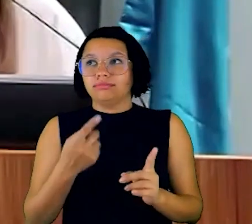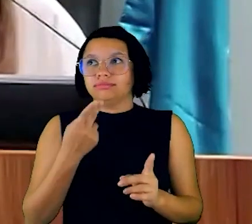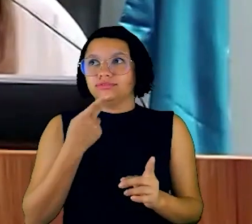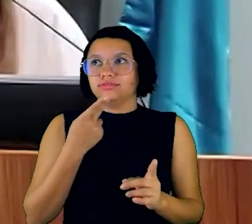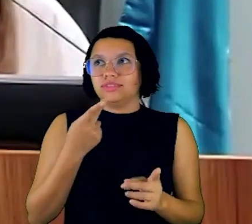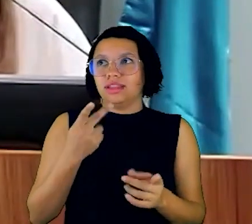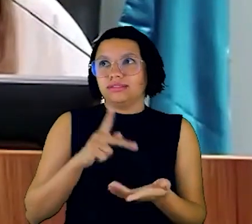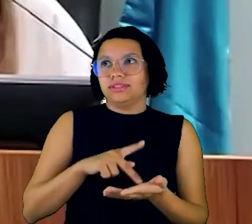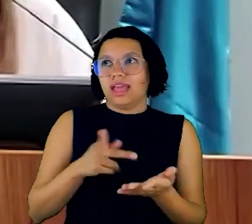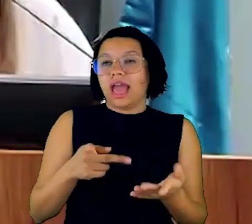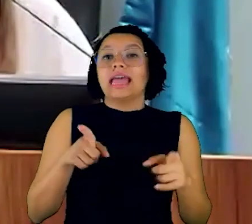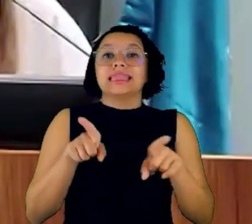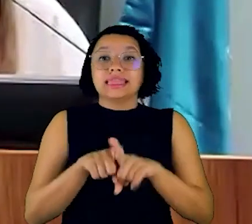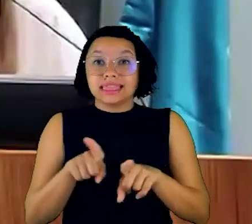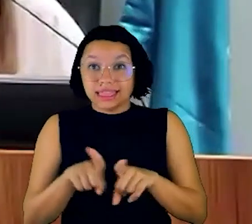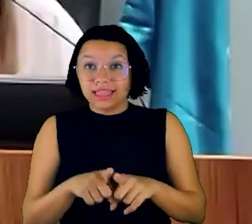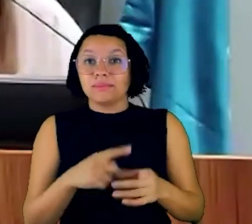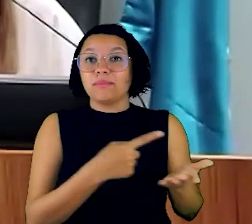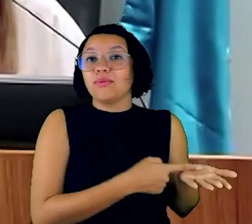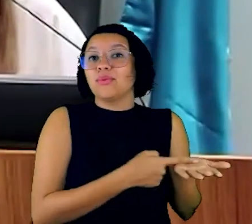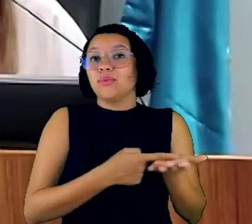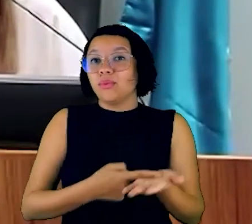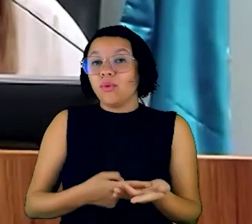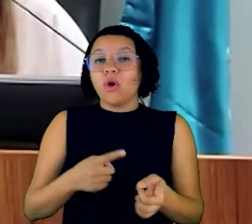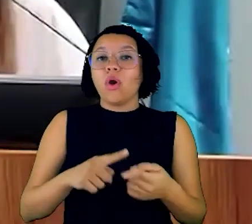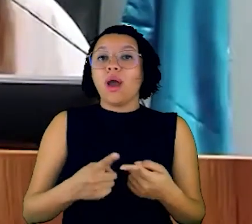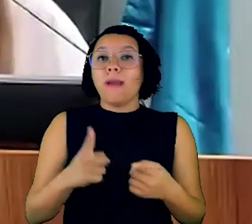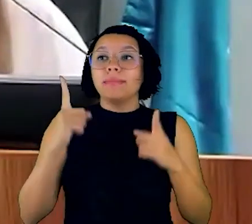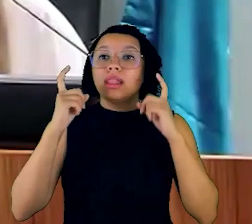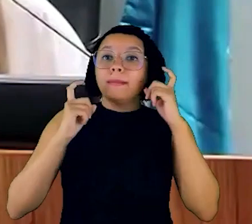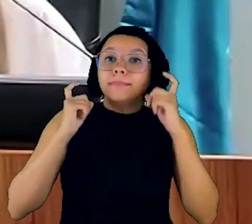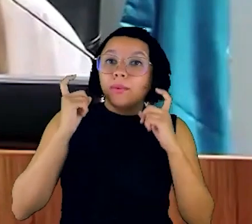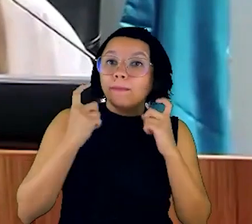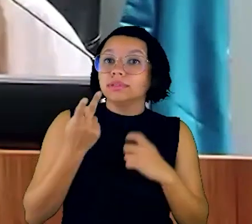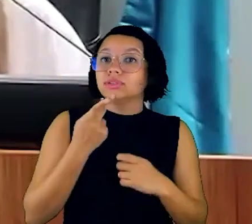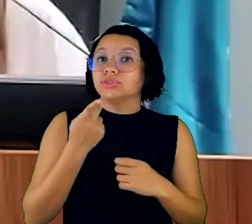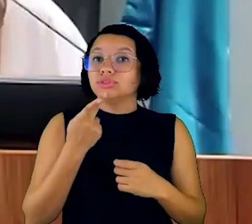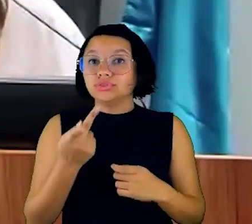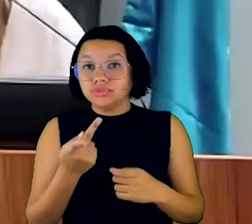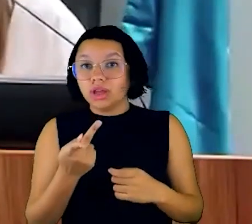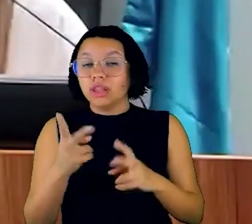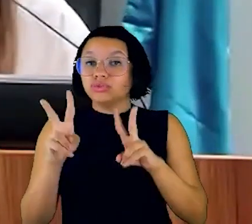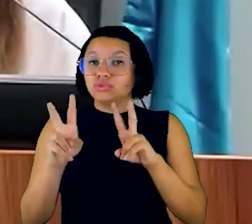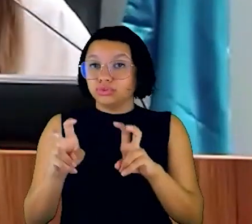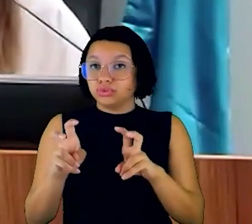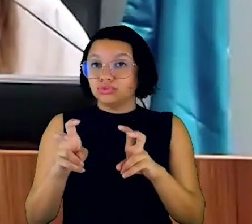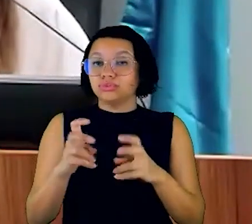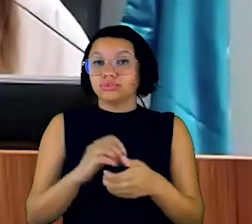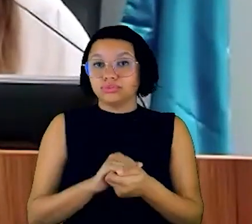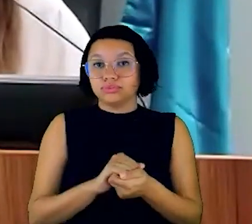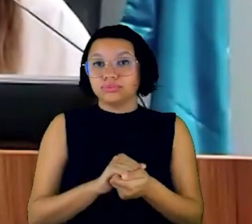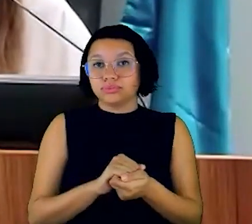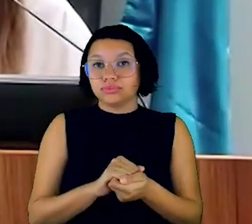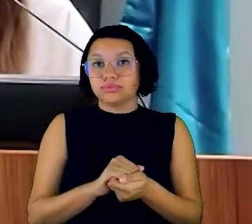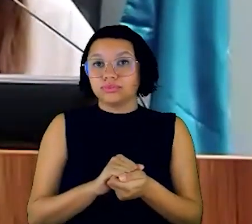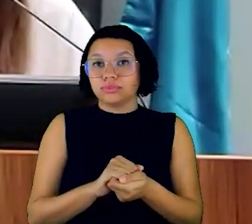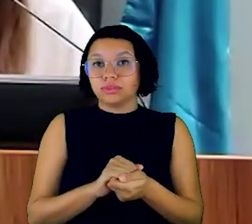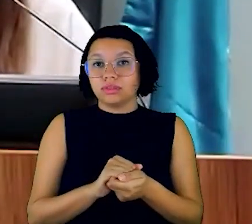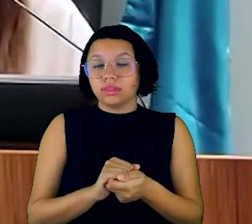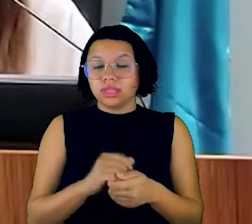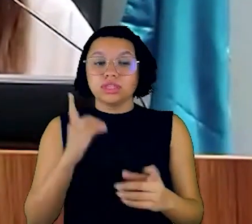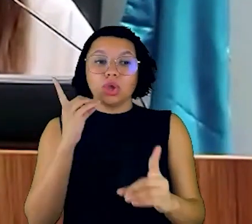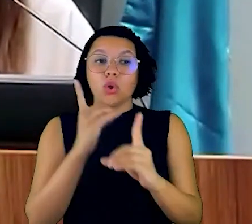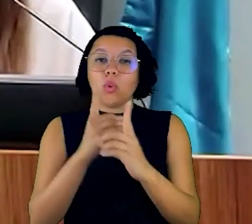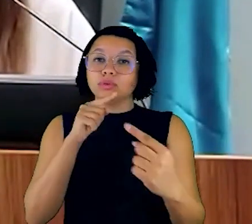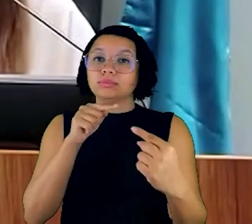mas principalmente pela preocupação em destacar o assunto que constitui a pauta desse específico encontro.